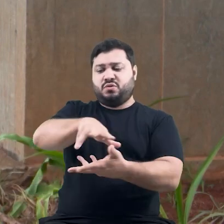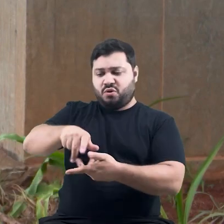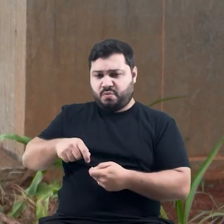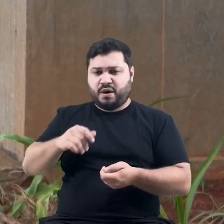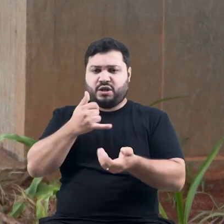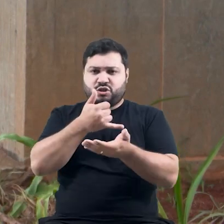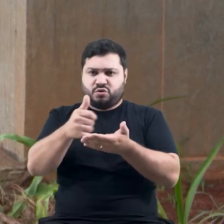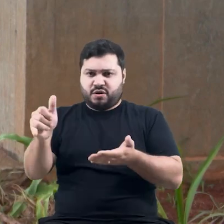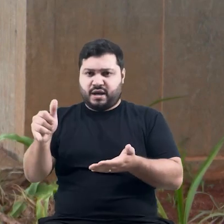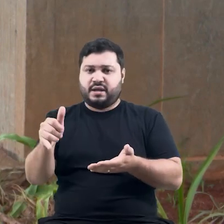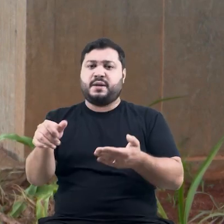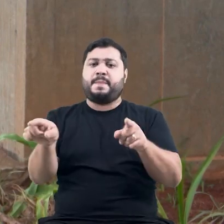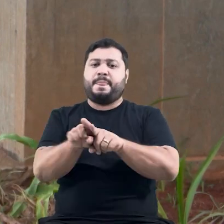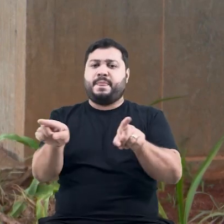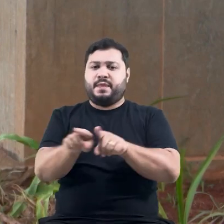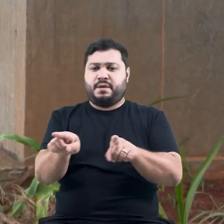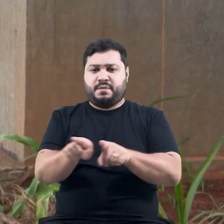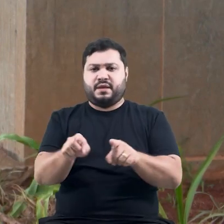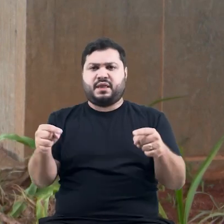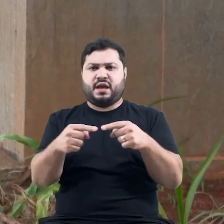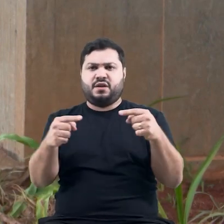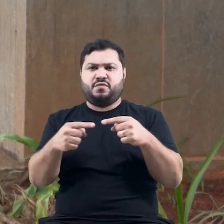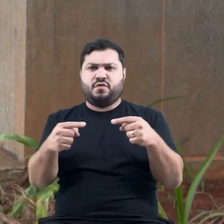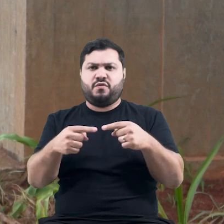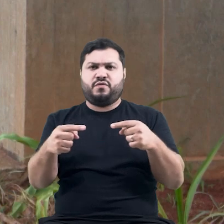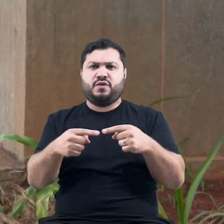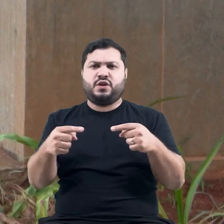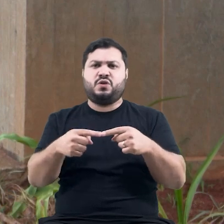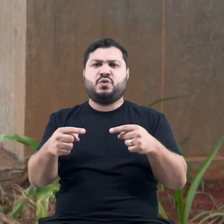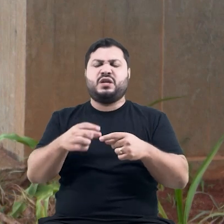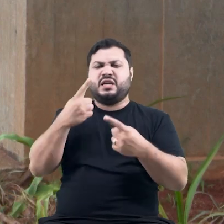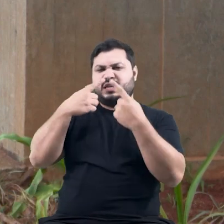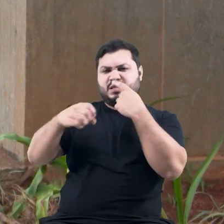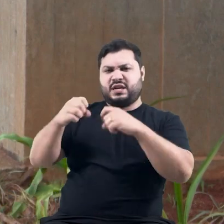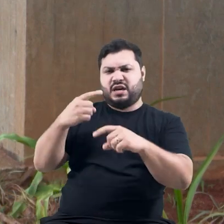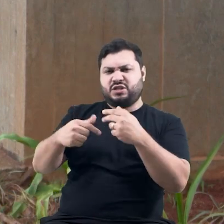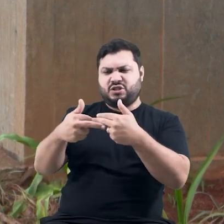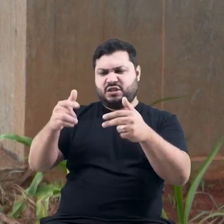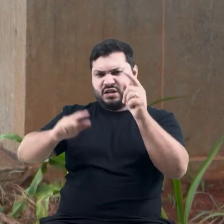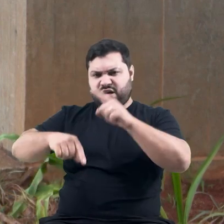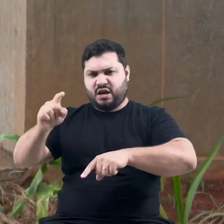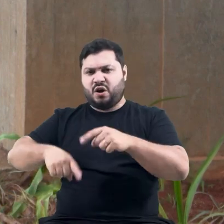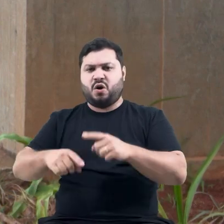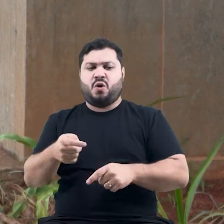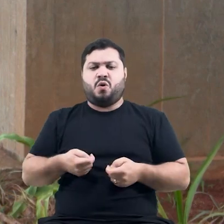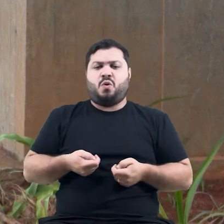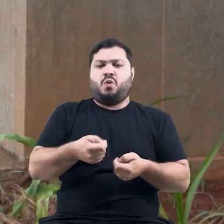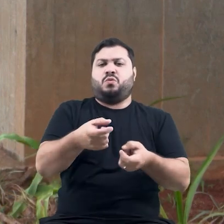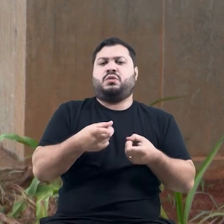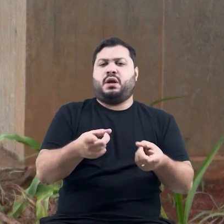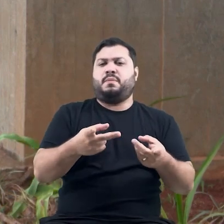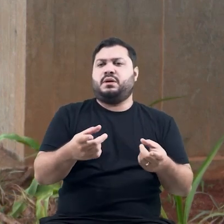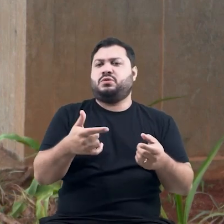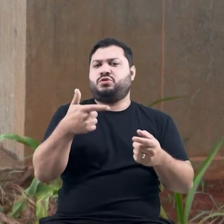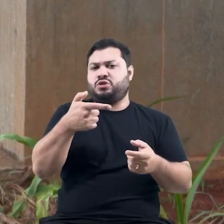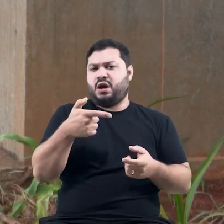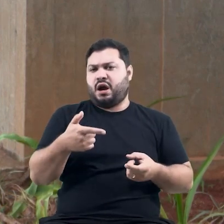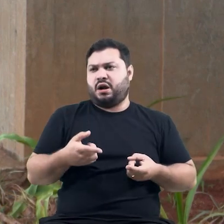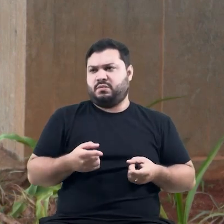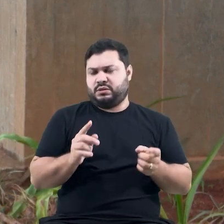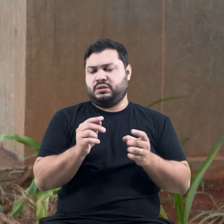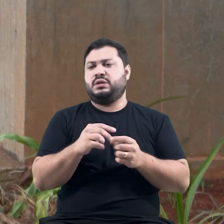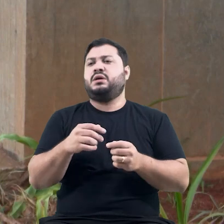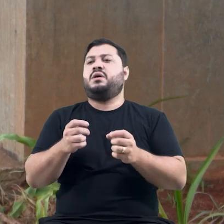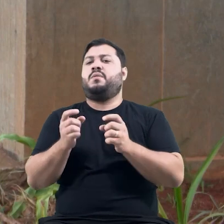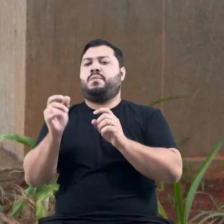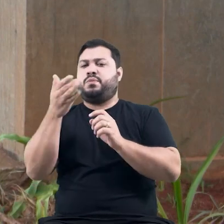remessas globais de cocaína, além de estarem envolvidos em descarte ilegal de resíduos, contrabando de armas,